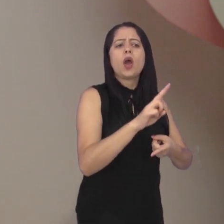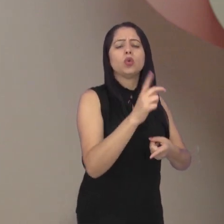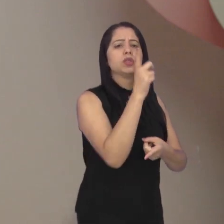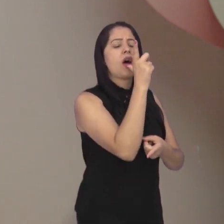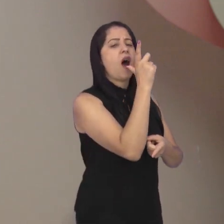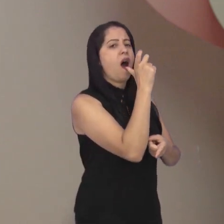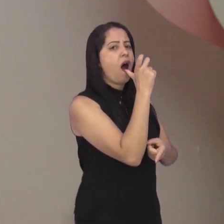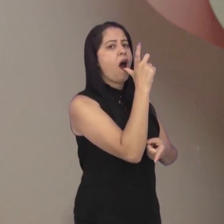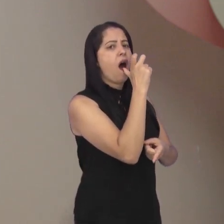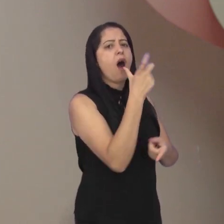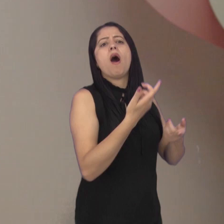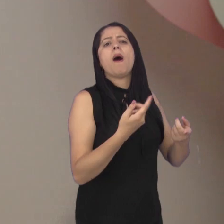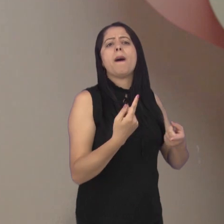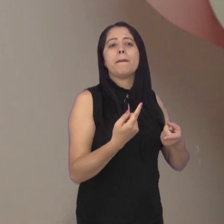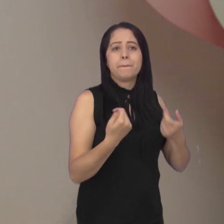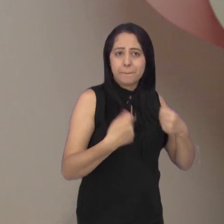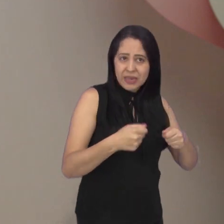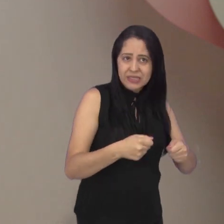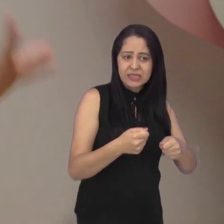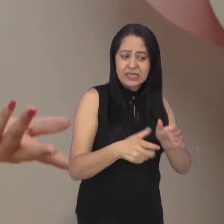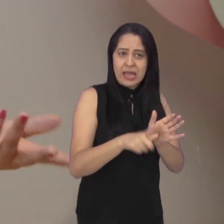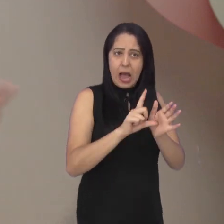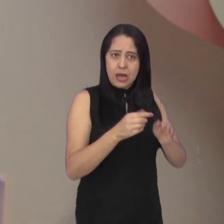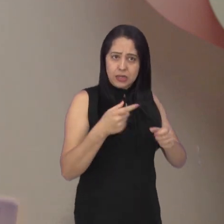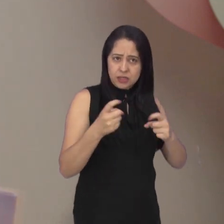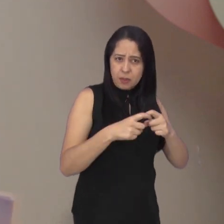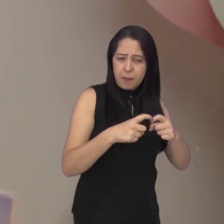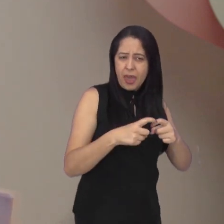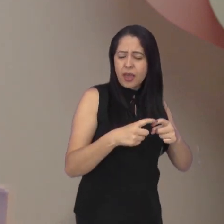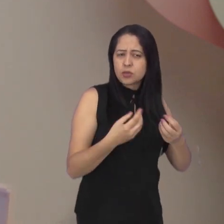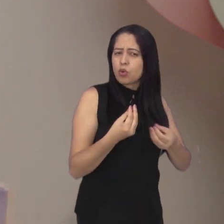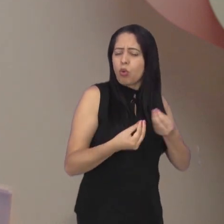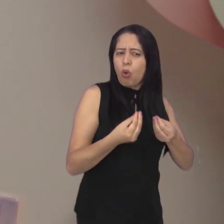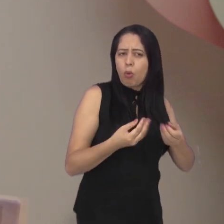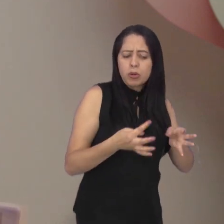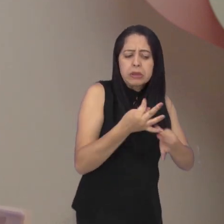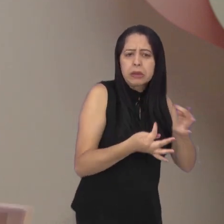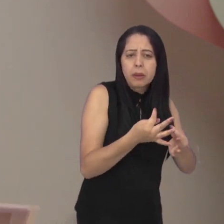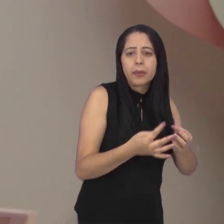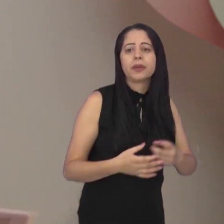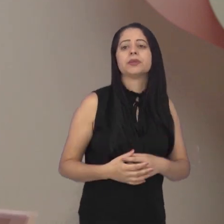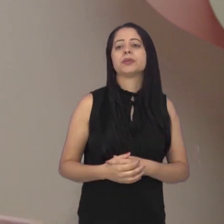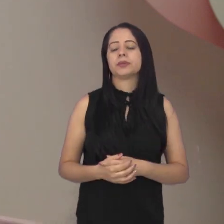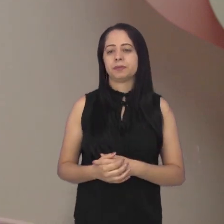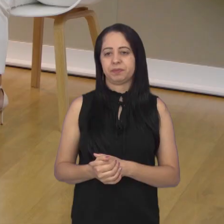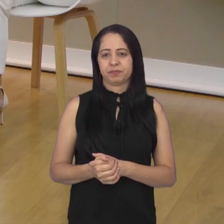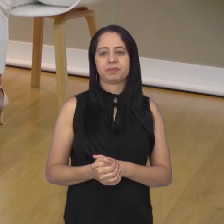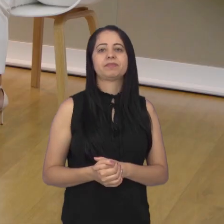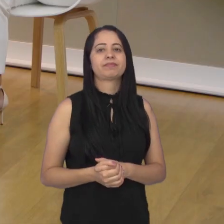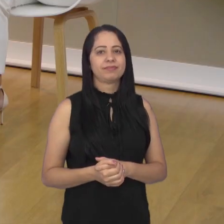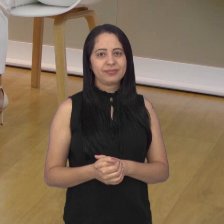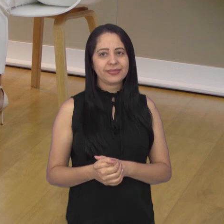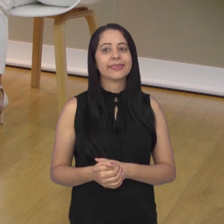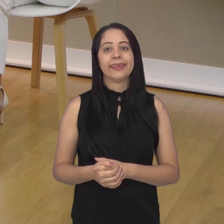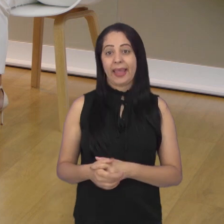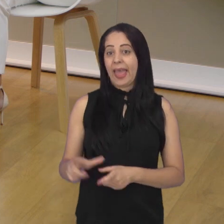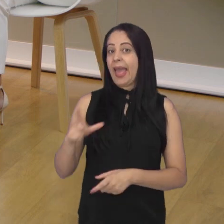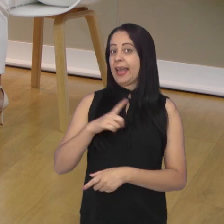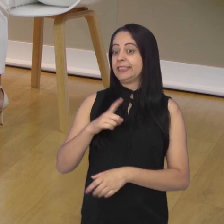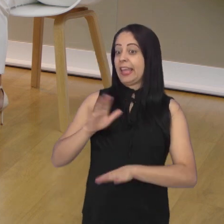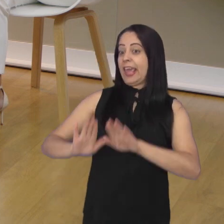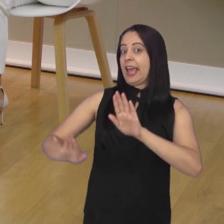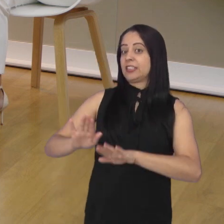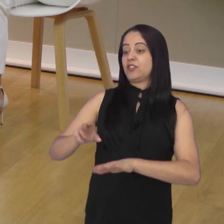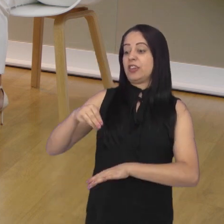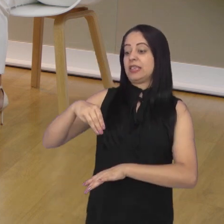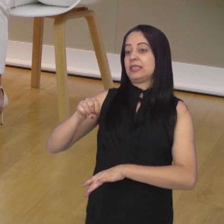a quantidade exata? Precisa passar com alergista? Como que é identificado esse tratamento? Sim, então aí tem um grande mito, né?